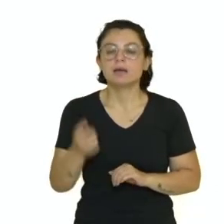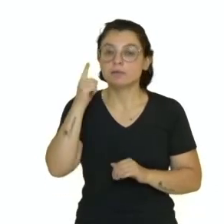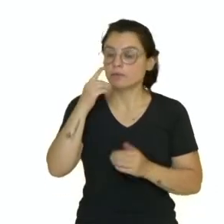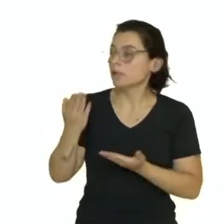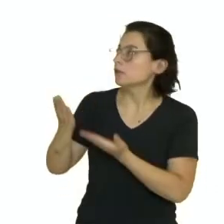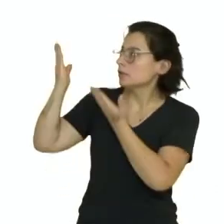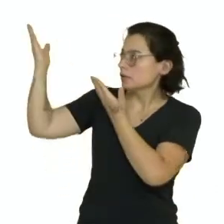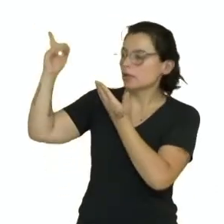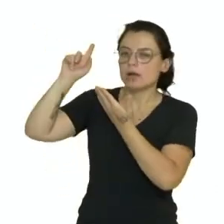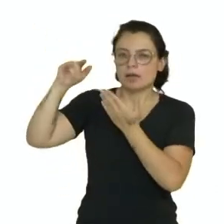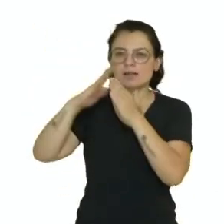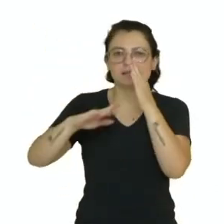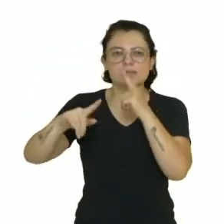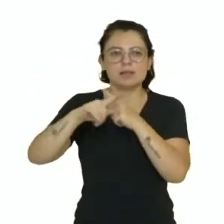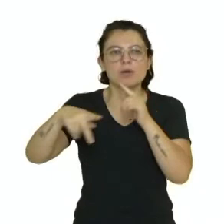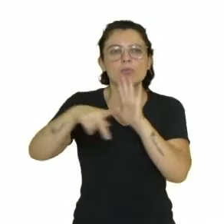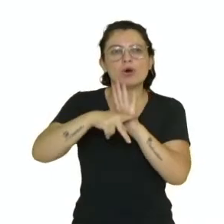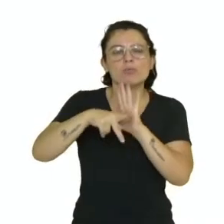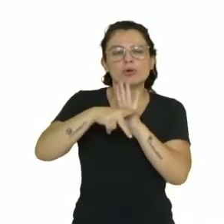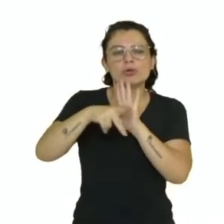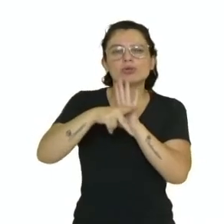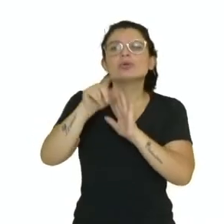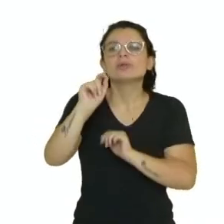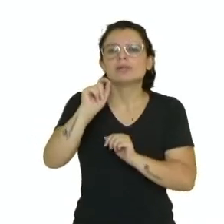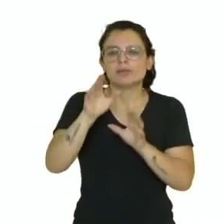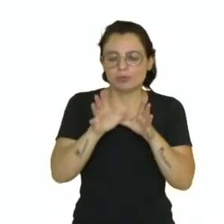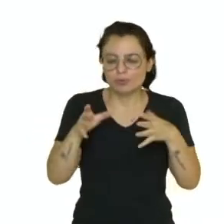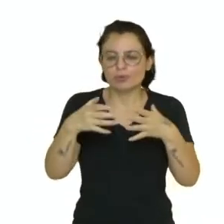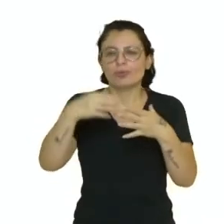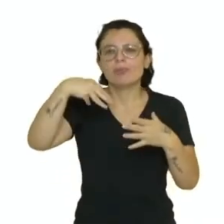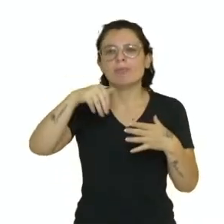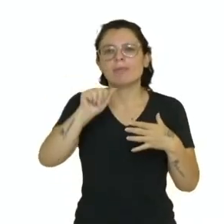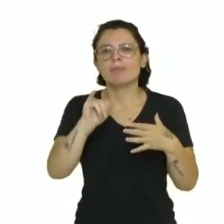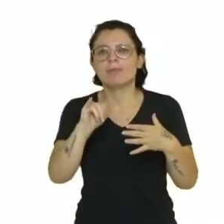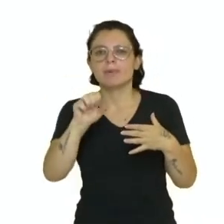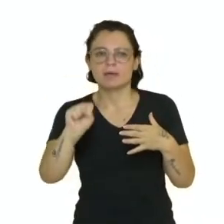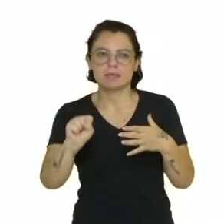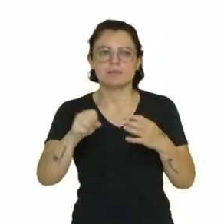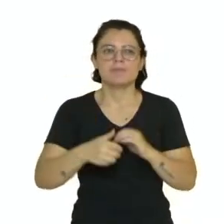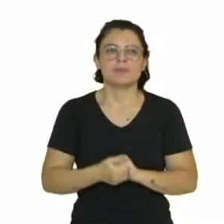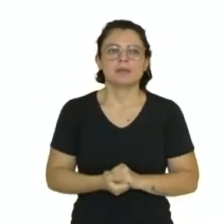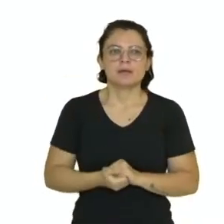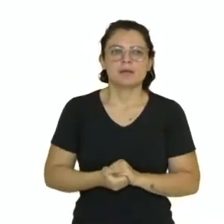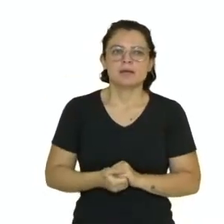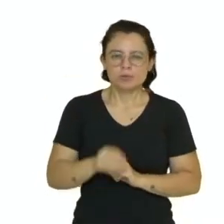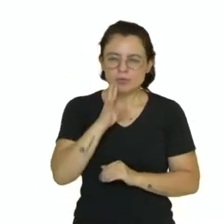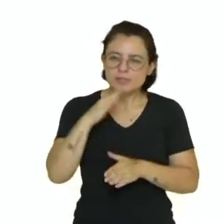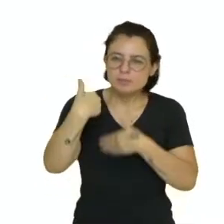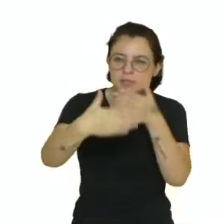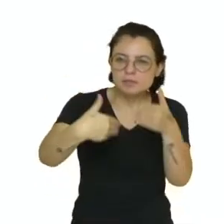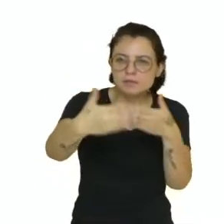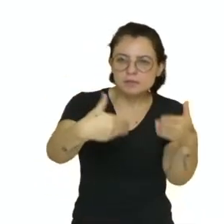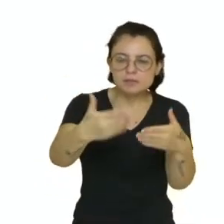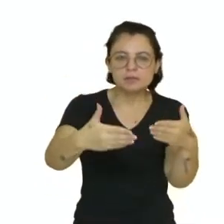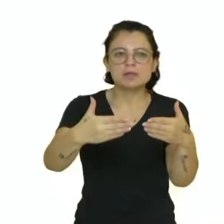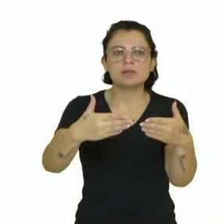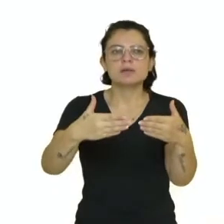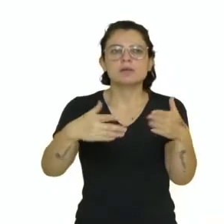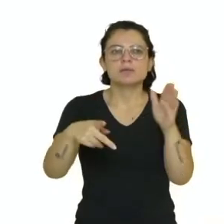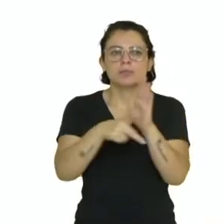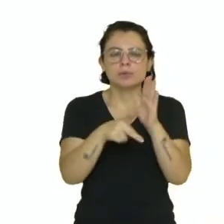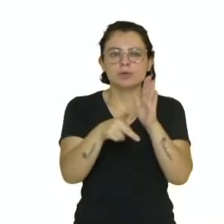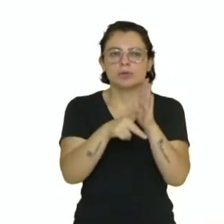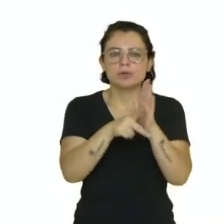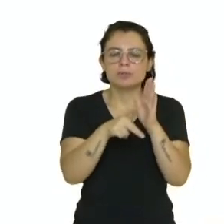construções, essas são construções maias. A partir de conhecimentos avançados em áreas como a astronomia